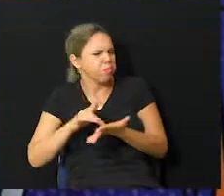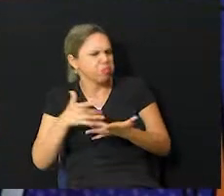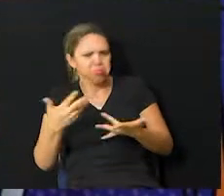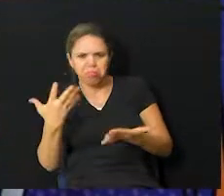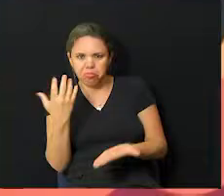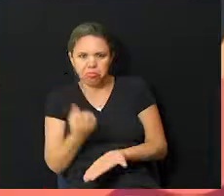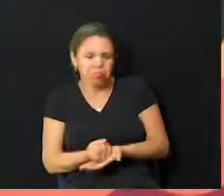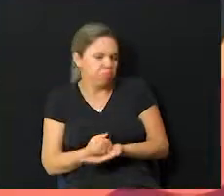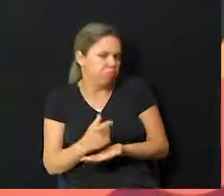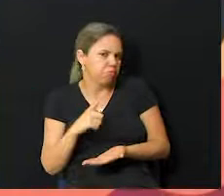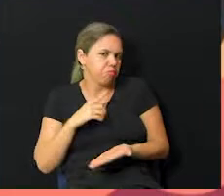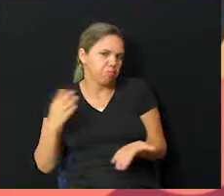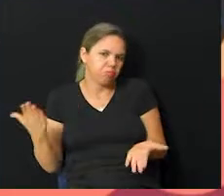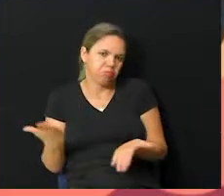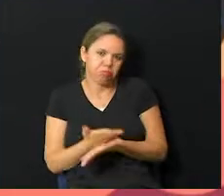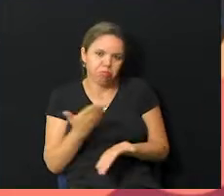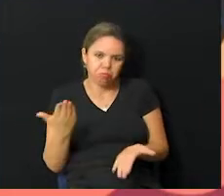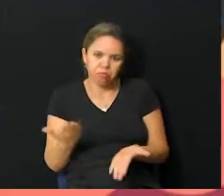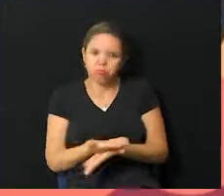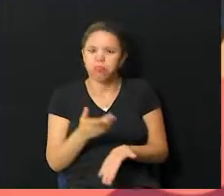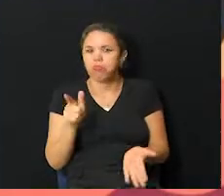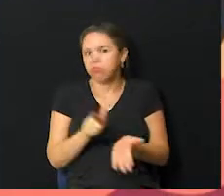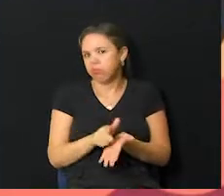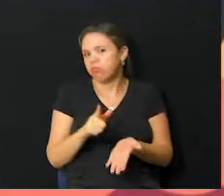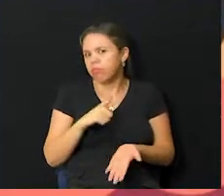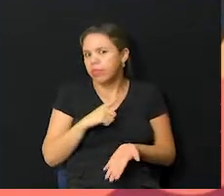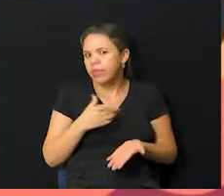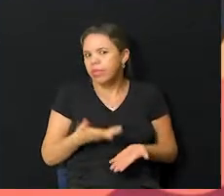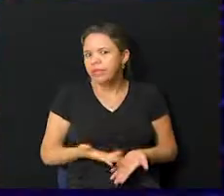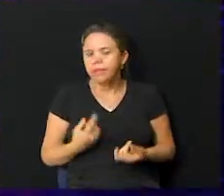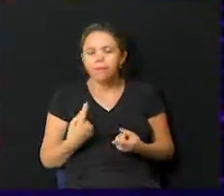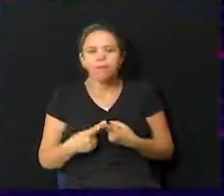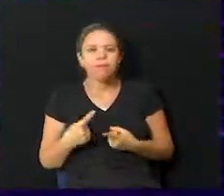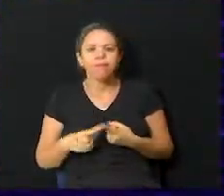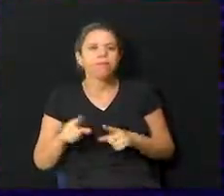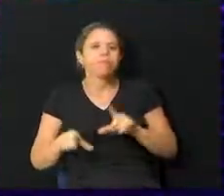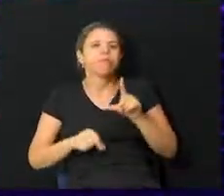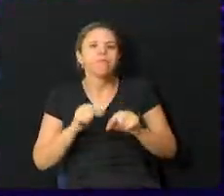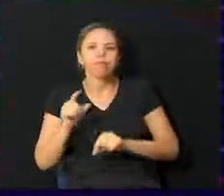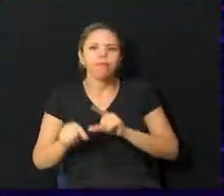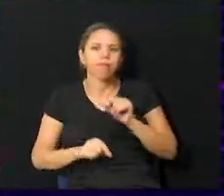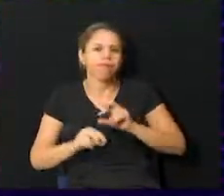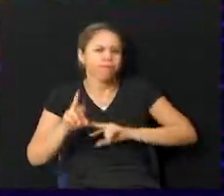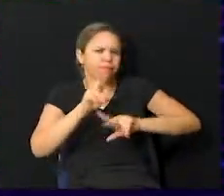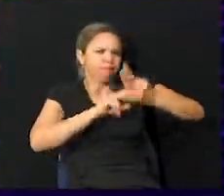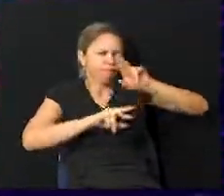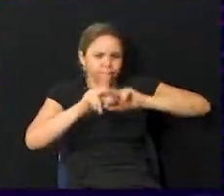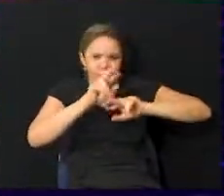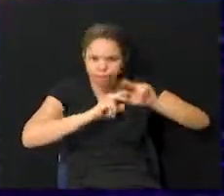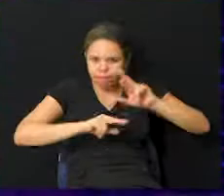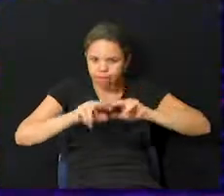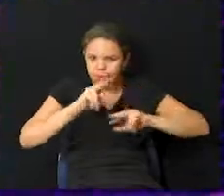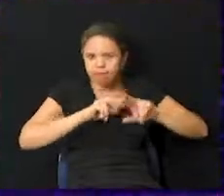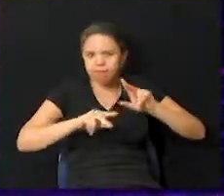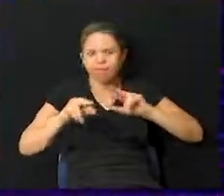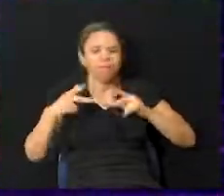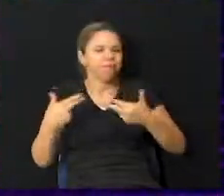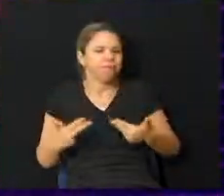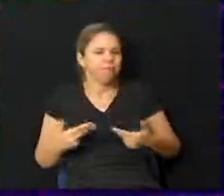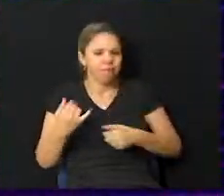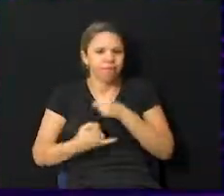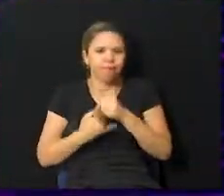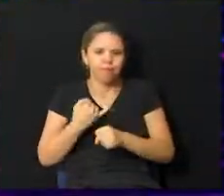e-book. Que mais? A parte física, né? O livro físico. Por que escolher, então, diversificar em